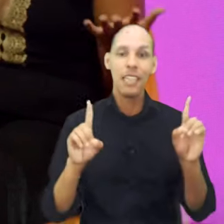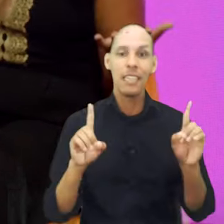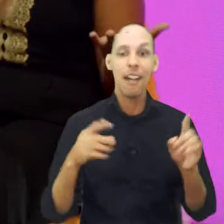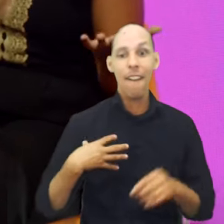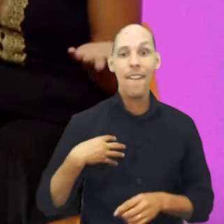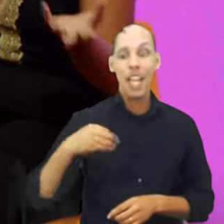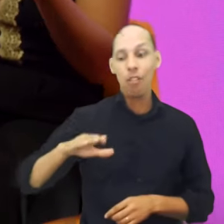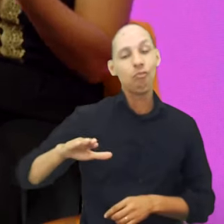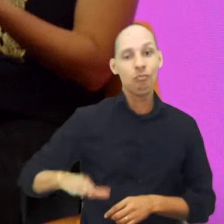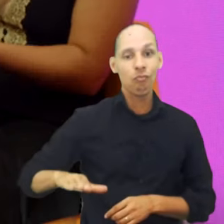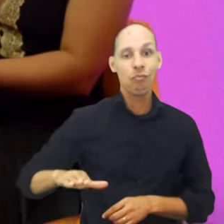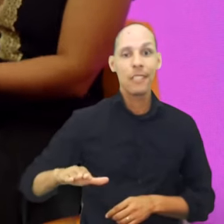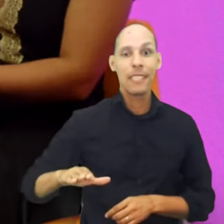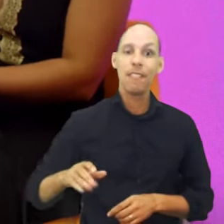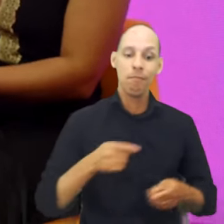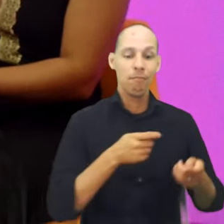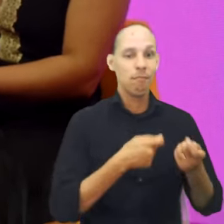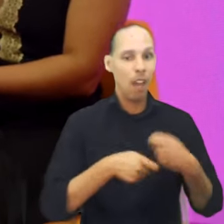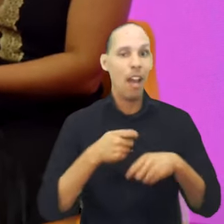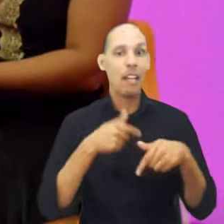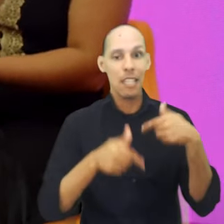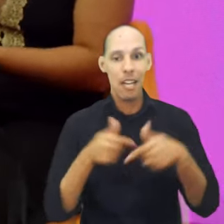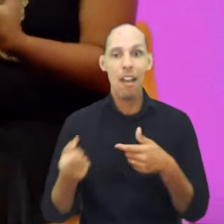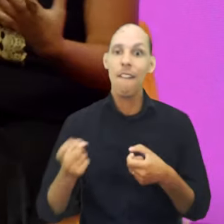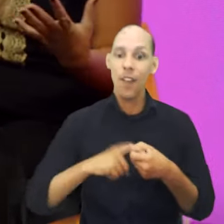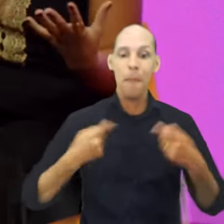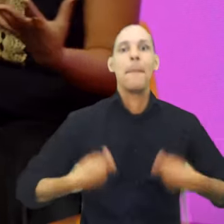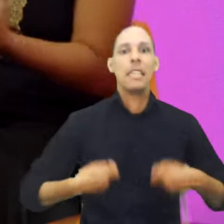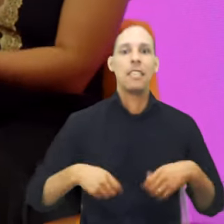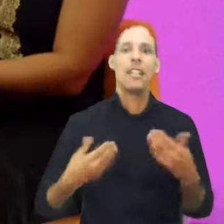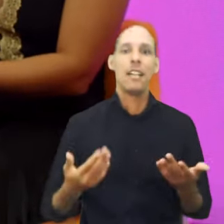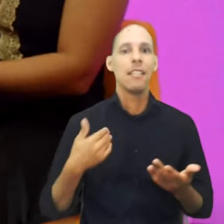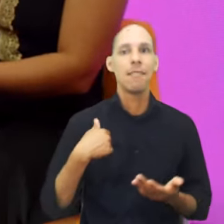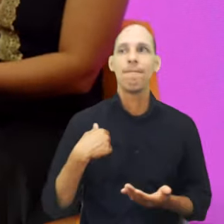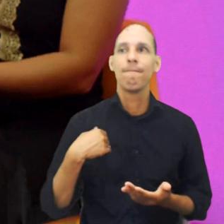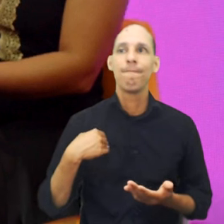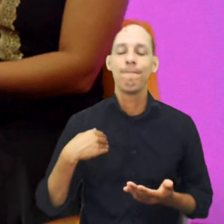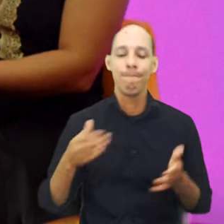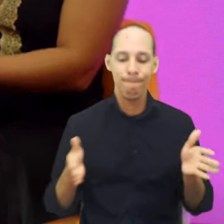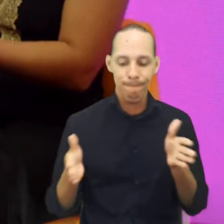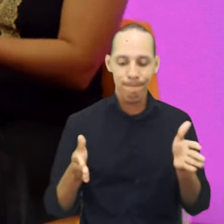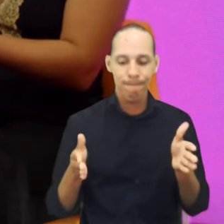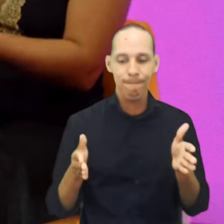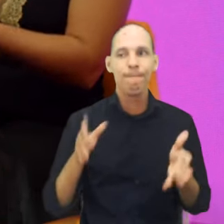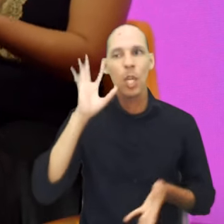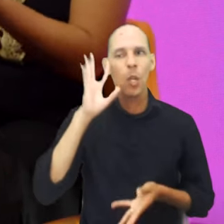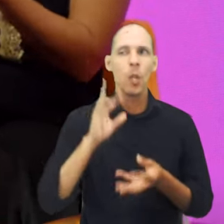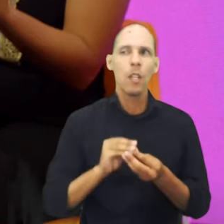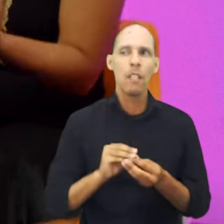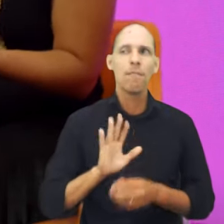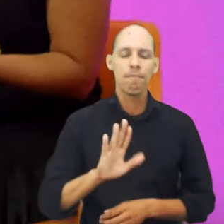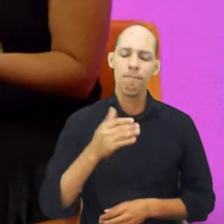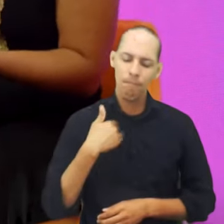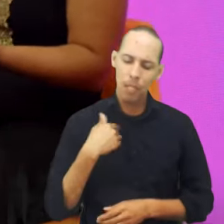com uma filha pequena e precisei voltar para o mercado de trabalho. E aí foi exatamente nesse momento em que me veio, falei,